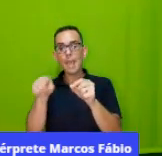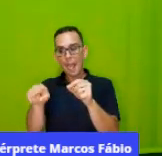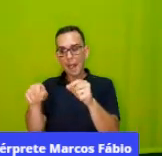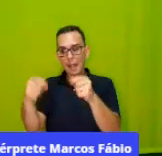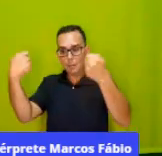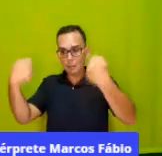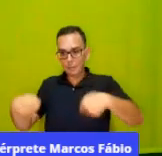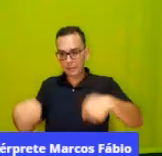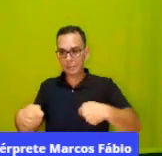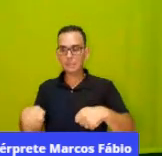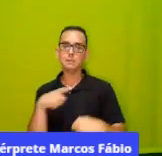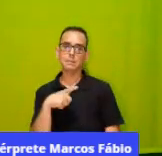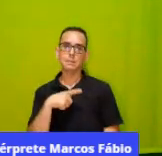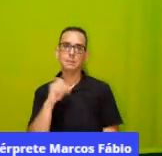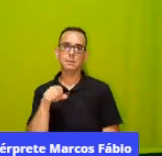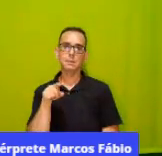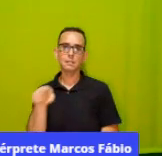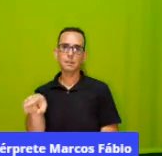deficiência necessita.